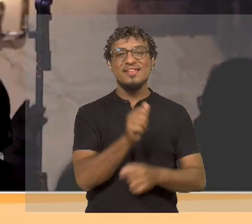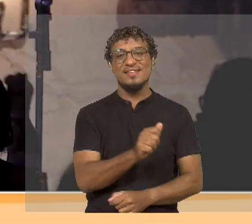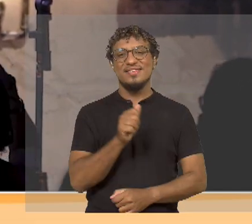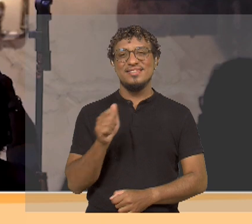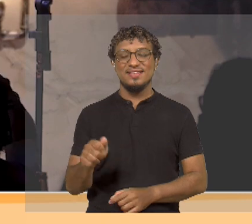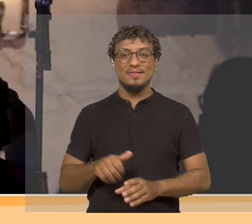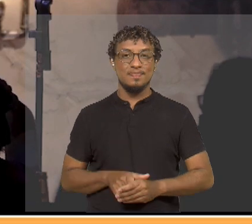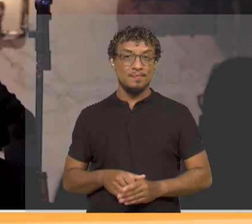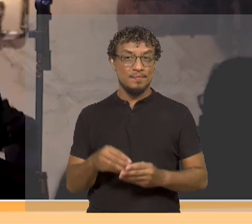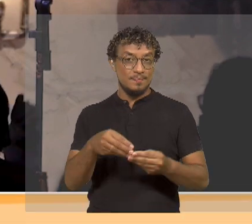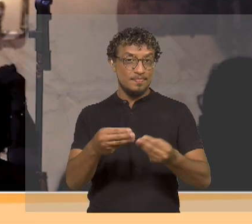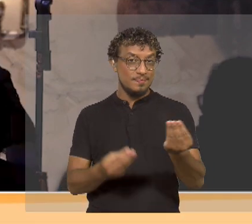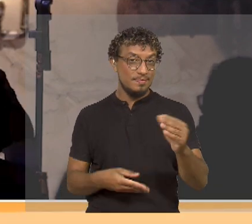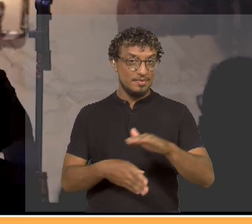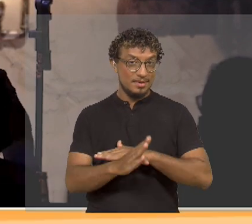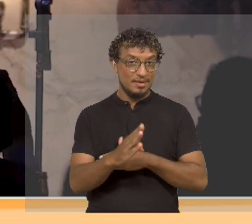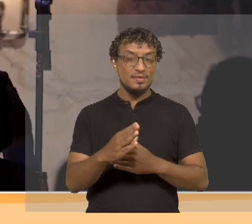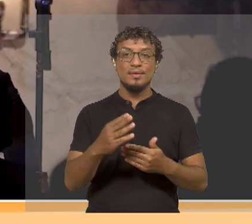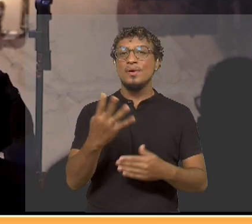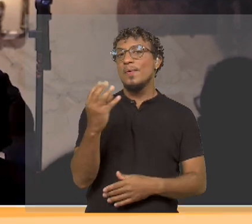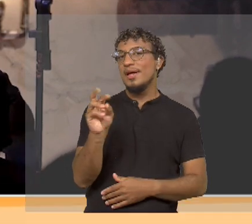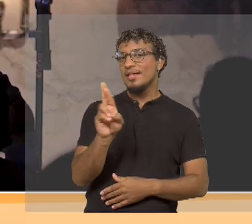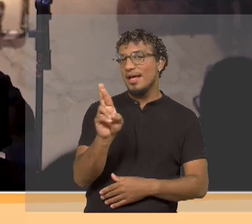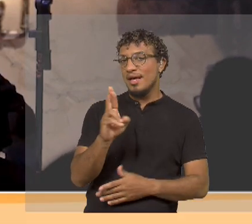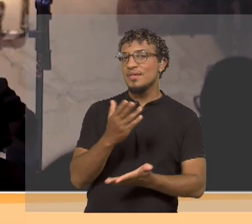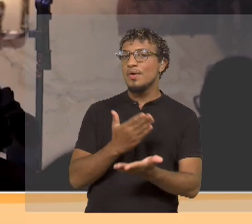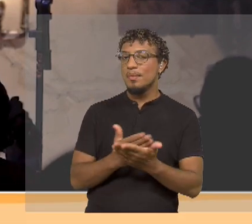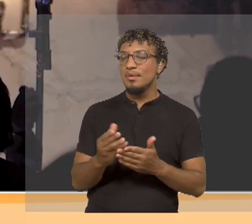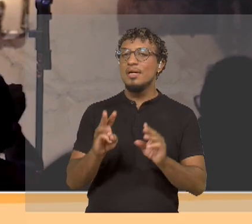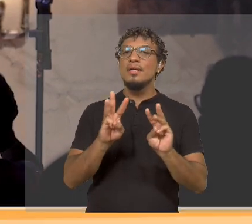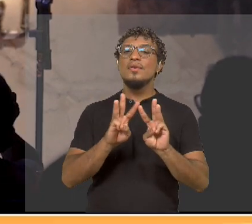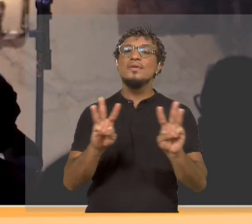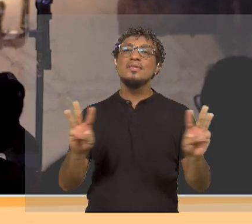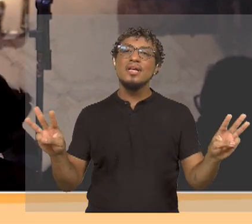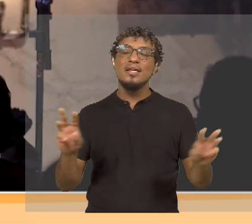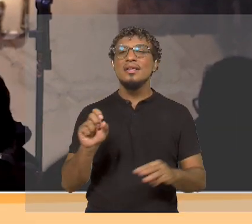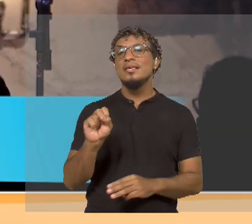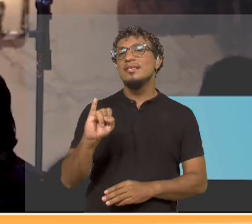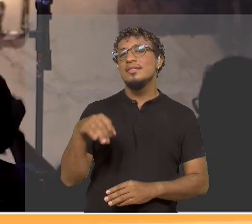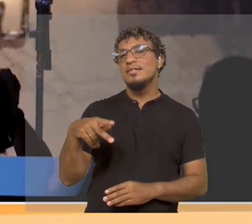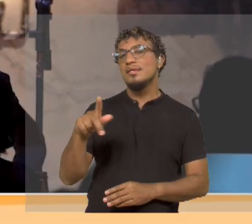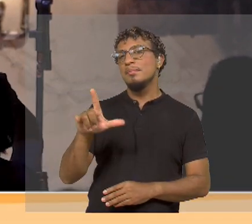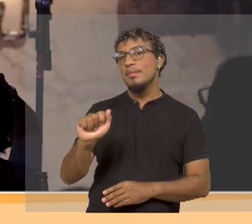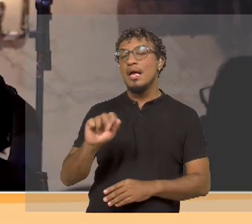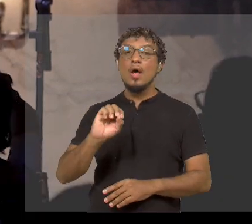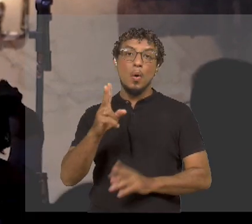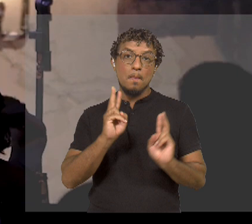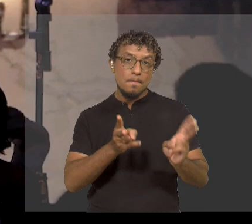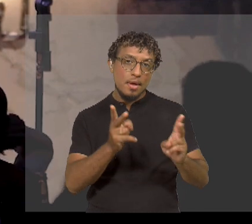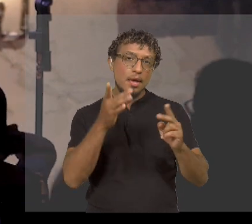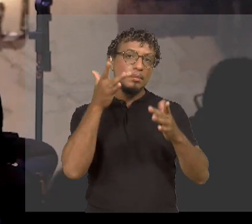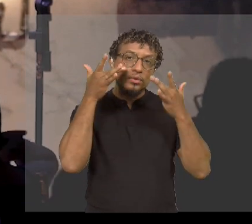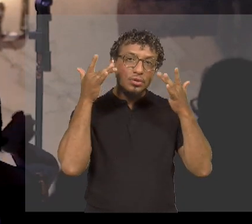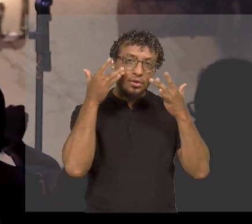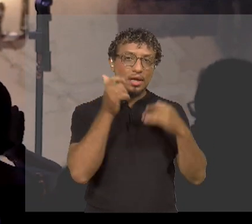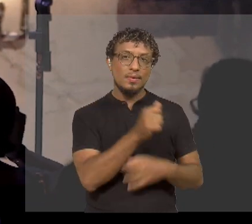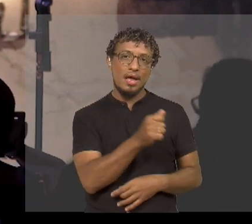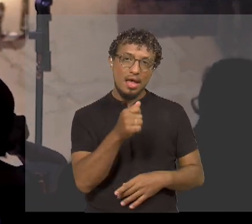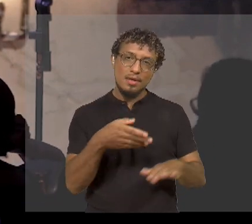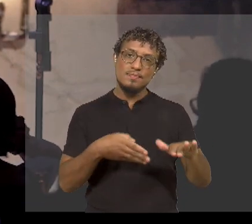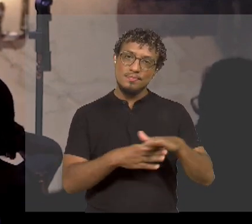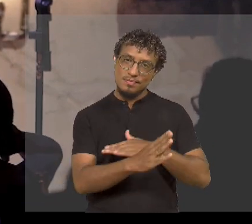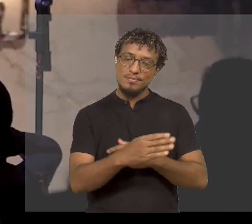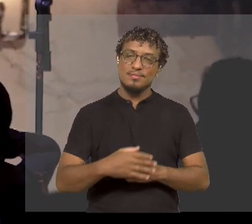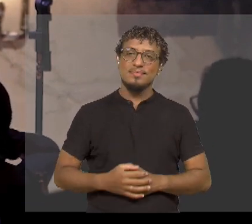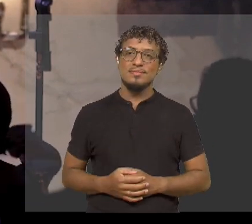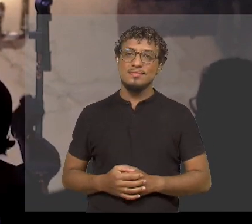Azevedo. Ingressos a partir de R$40 no site Simpla ou na bilheteria do teatro. Eu estava em Portugal, em